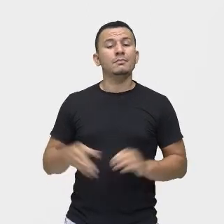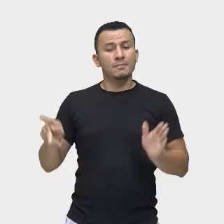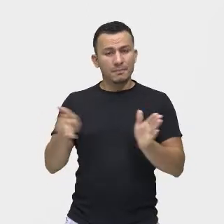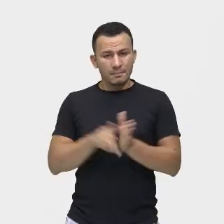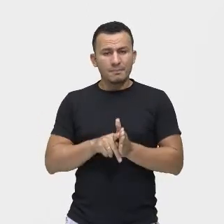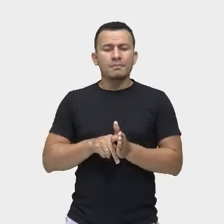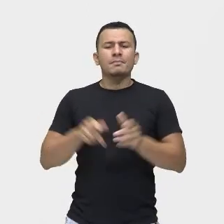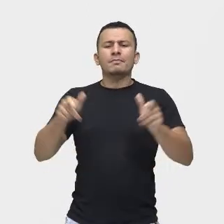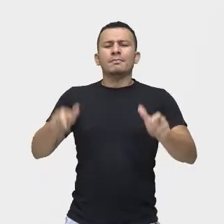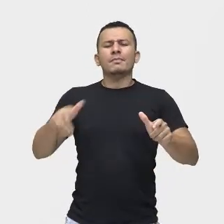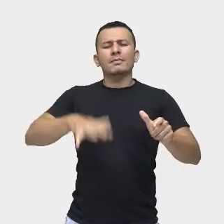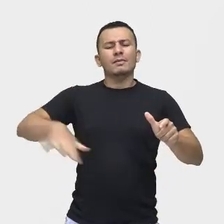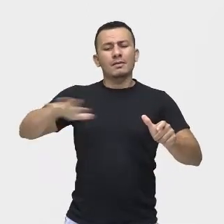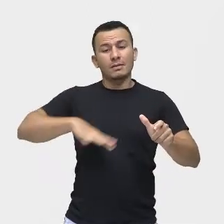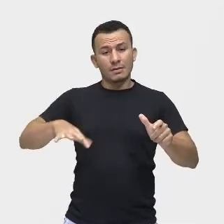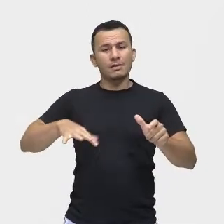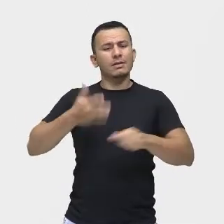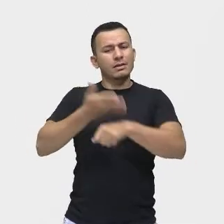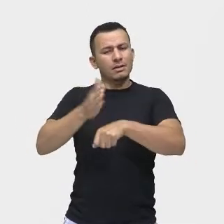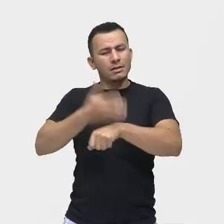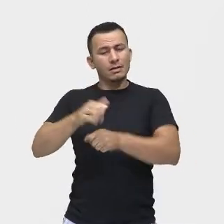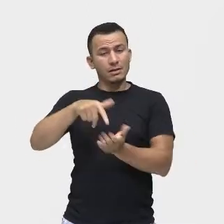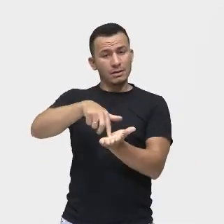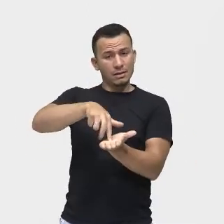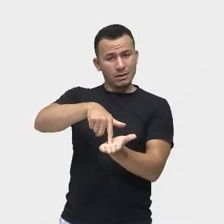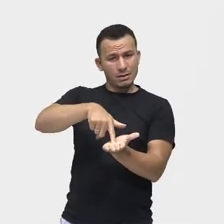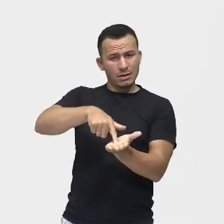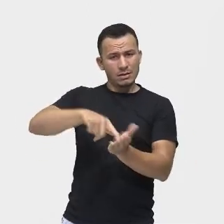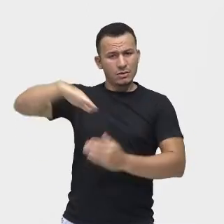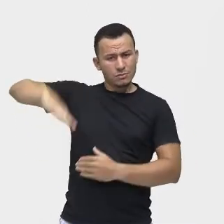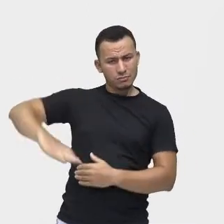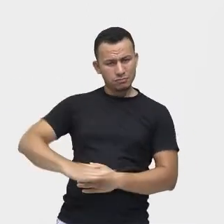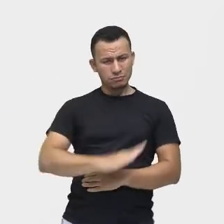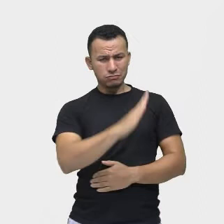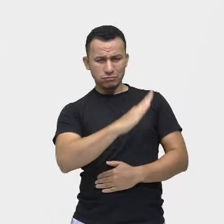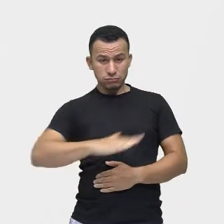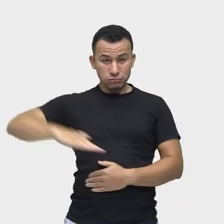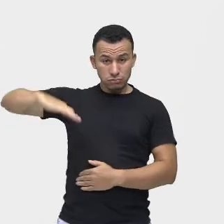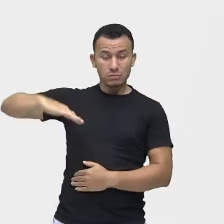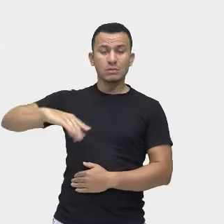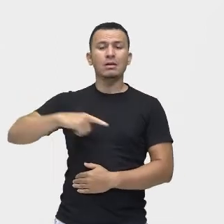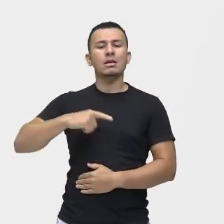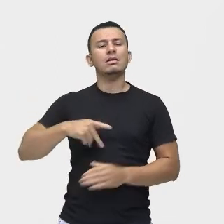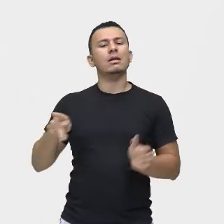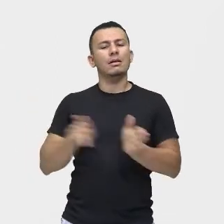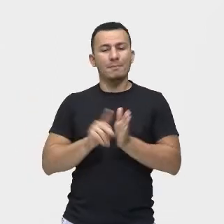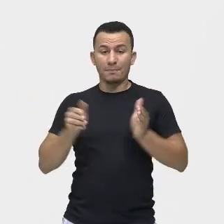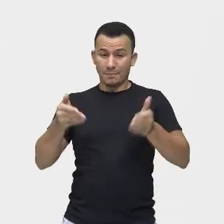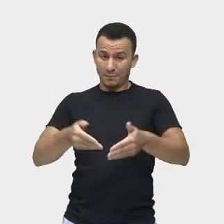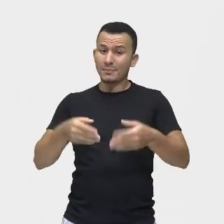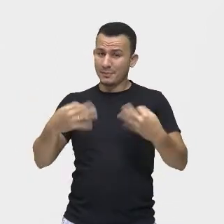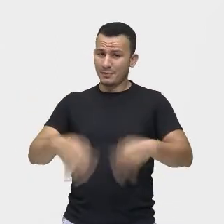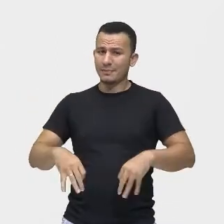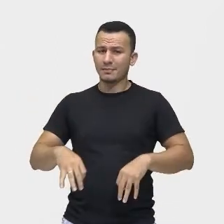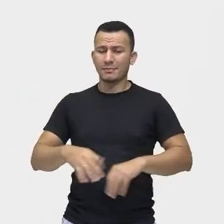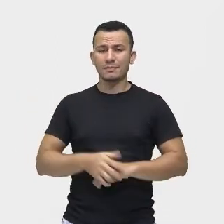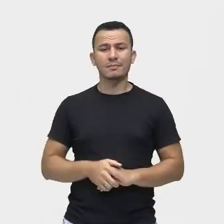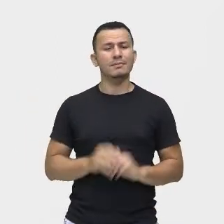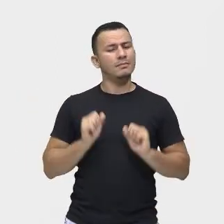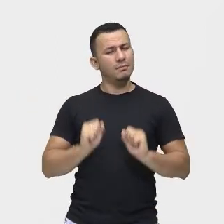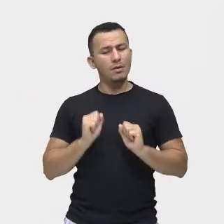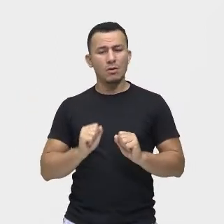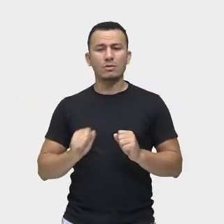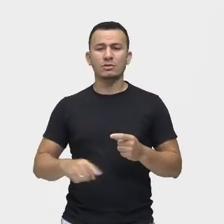do skate, tá bom? A pista de skate é um espaço específico para isso. Podem